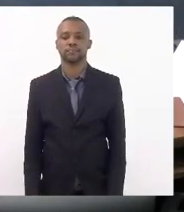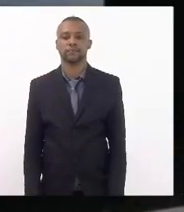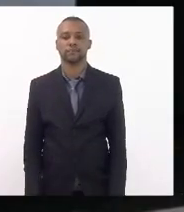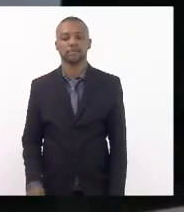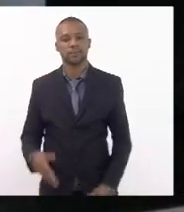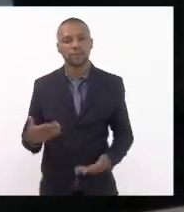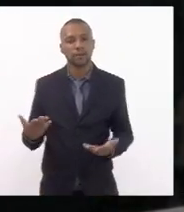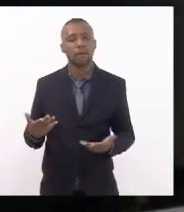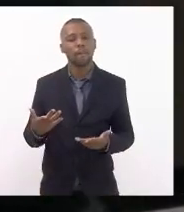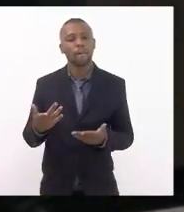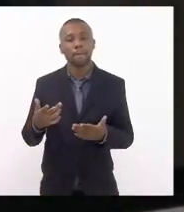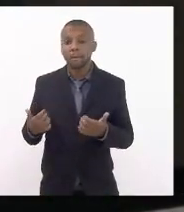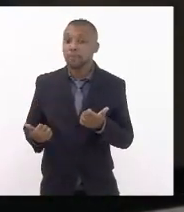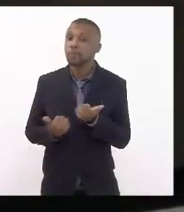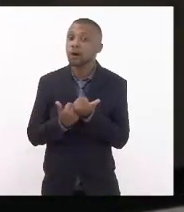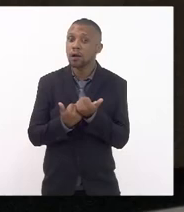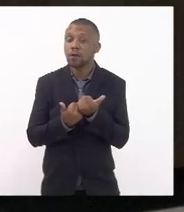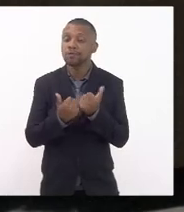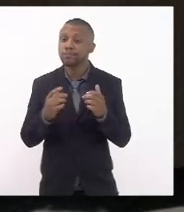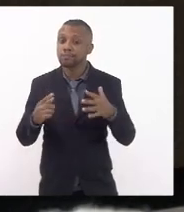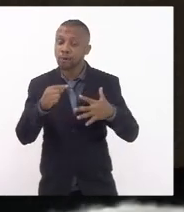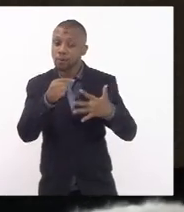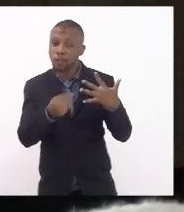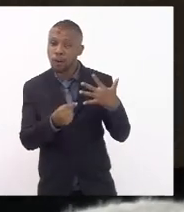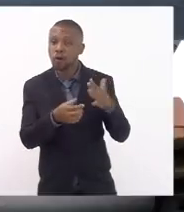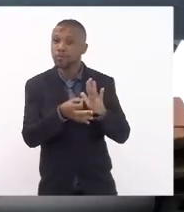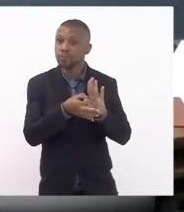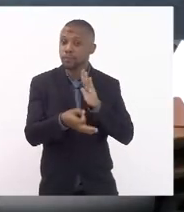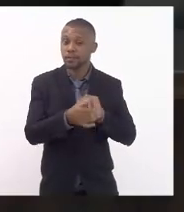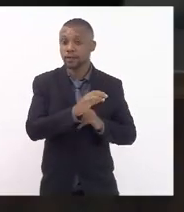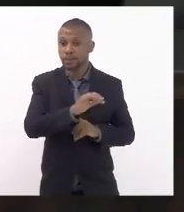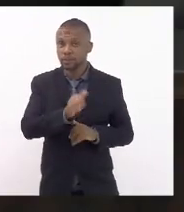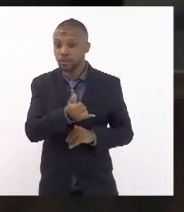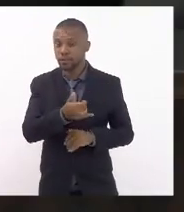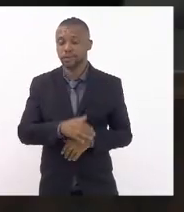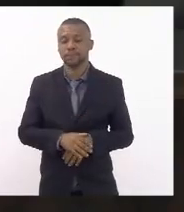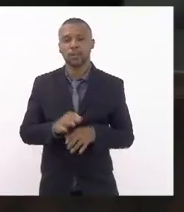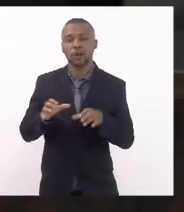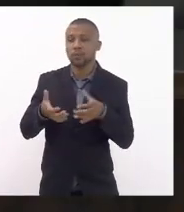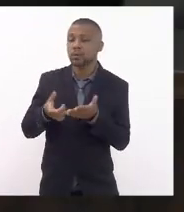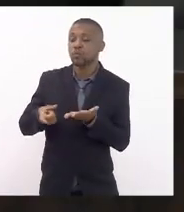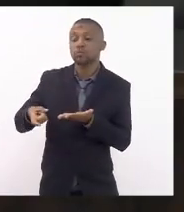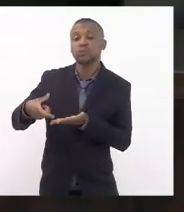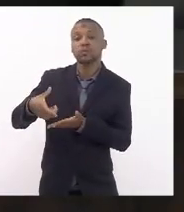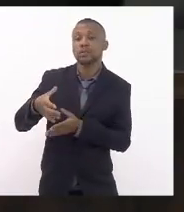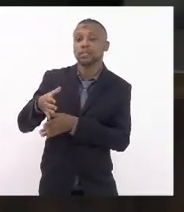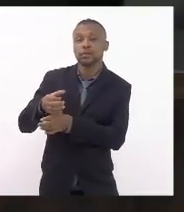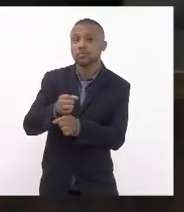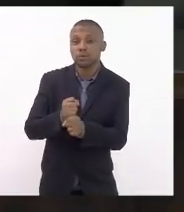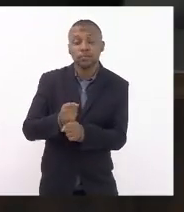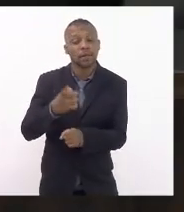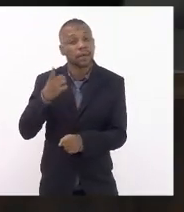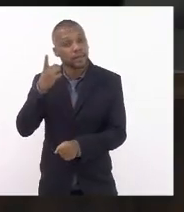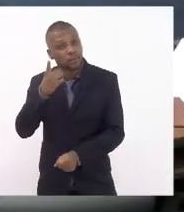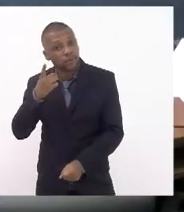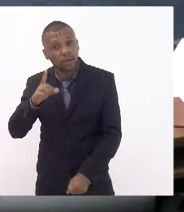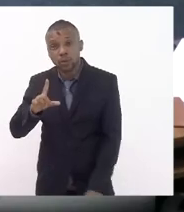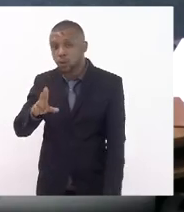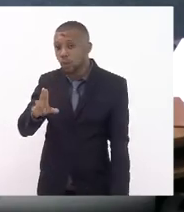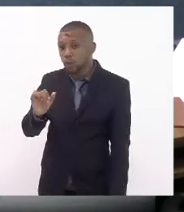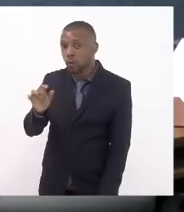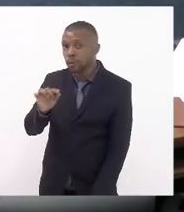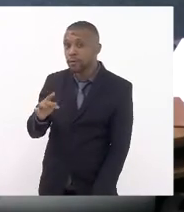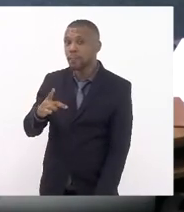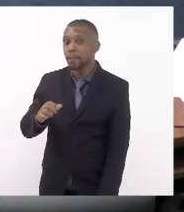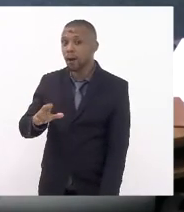Presidente, favorável nos termos do parecer da CCJ. Pela Comissão de Tributação, deputado Luiz Paulo. Senhor presidente,